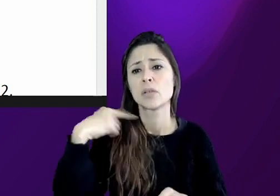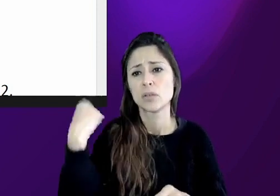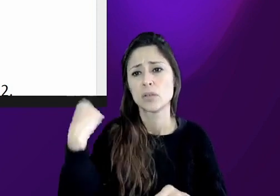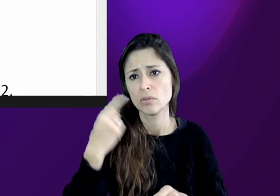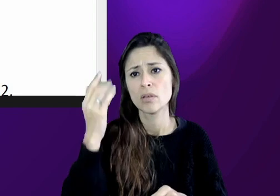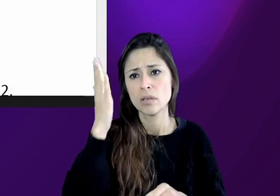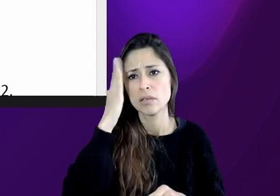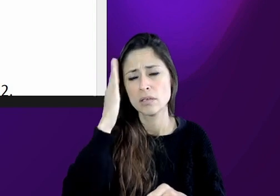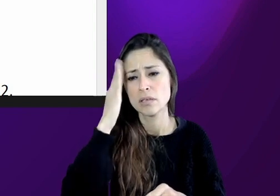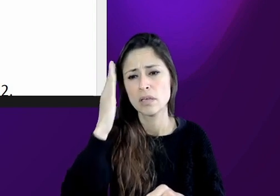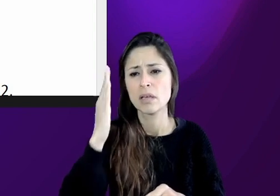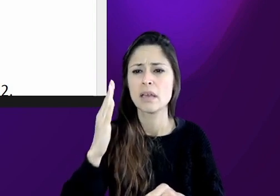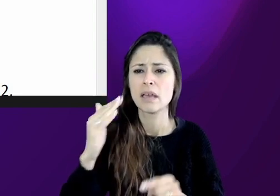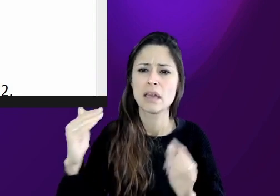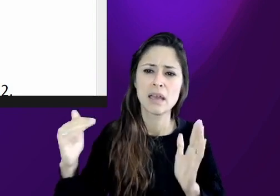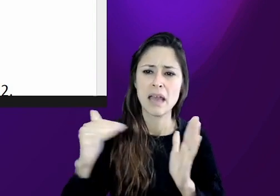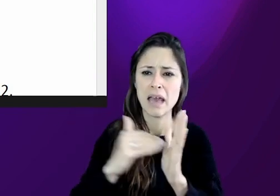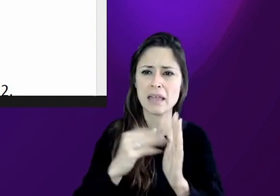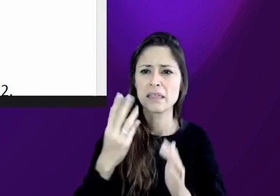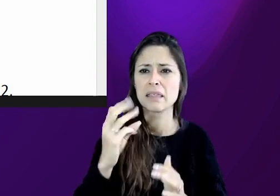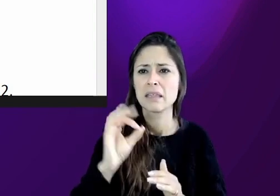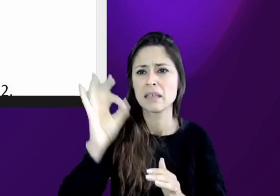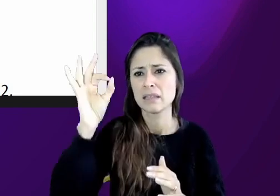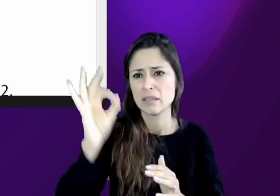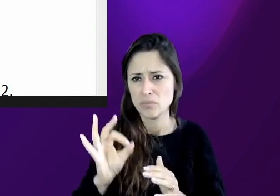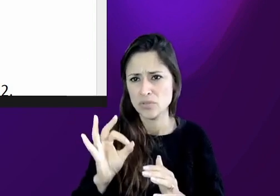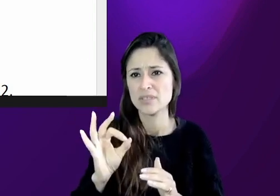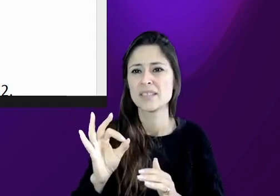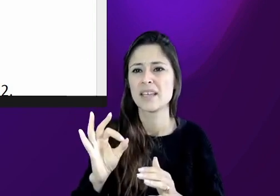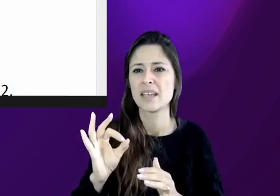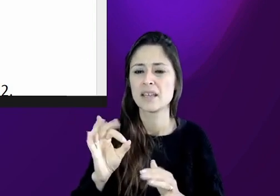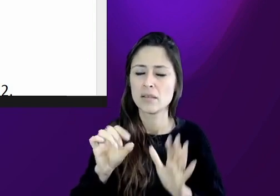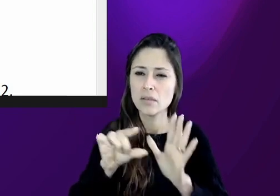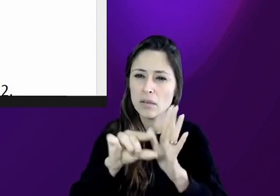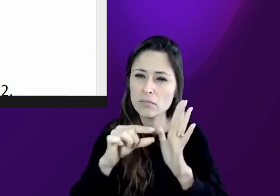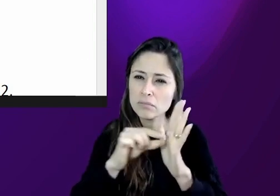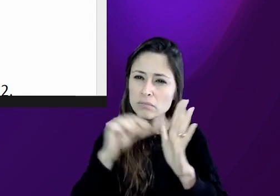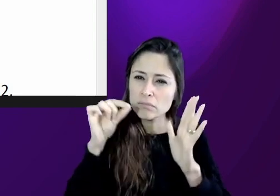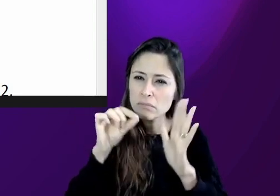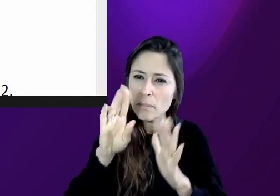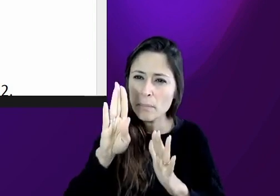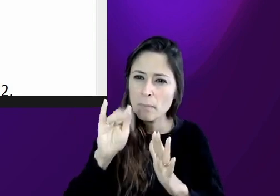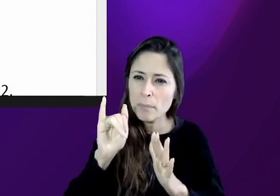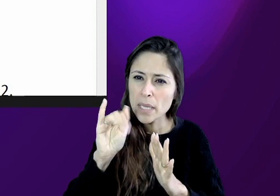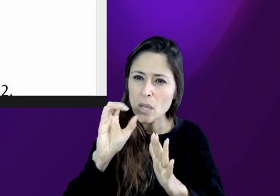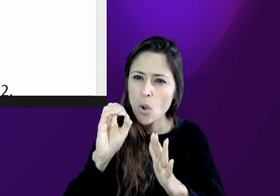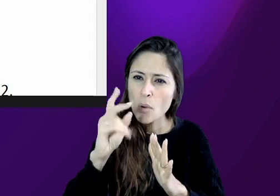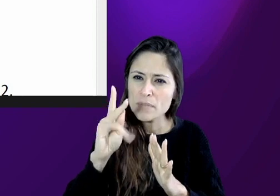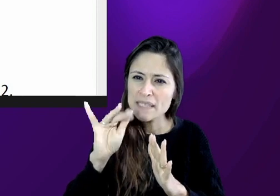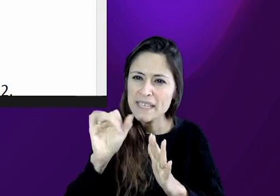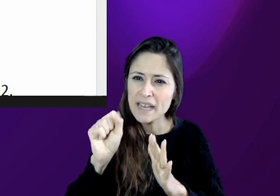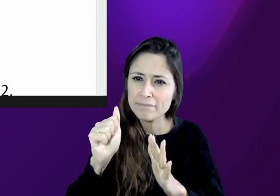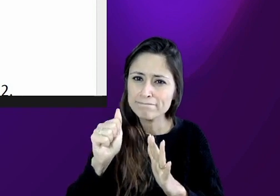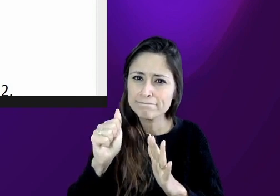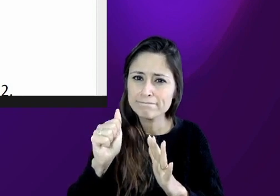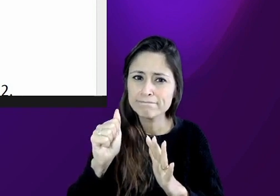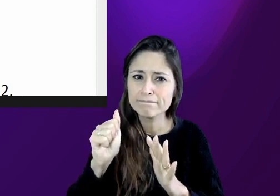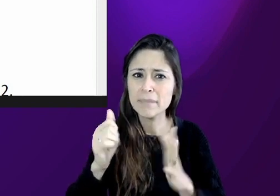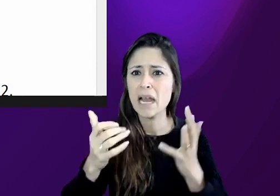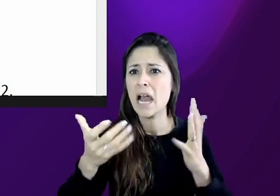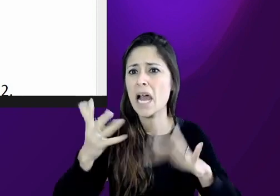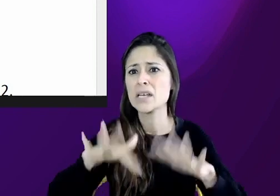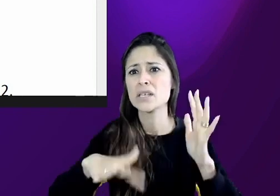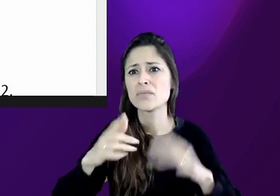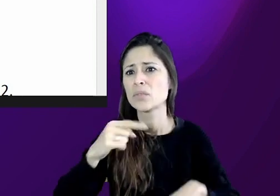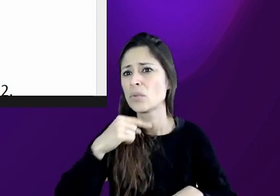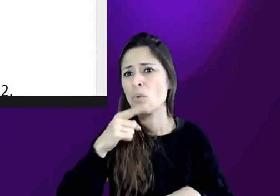que até 30% dos casos que fazem biópsia por ecoendoscopia, a gente não consegue nem material para histologia nem para citologia. Então,